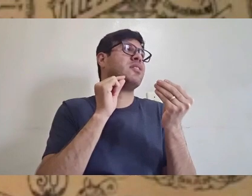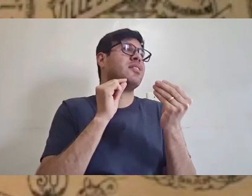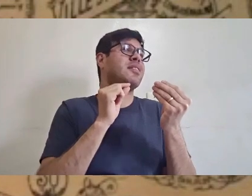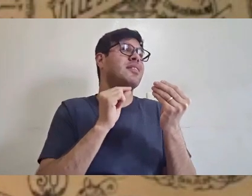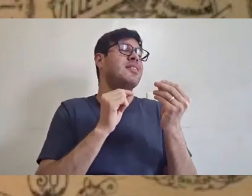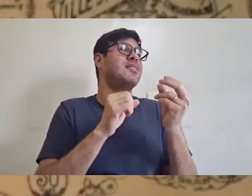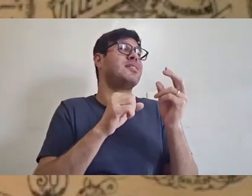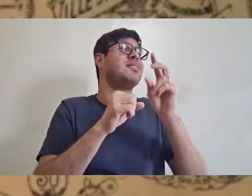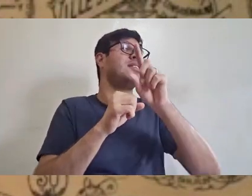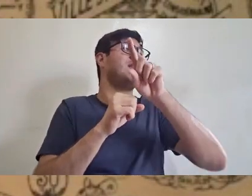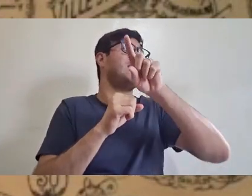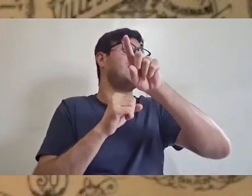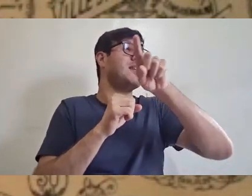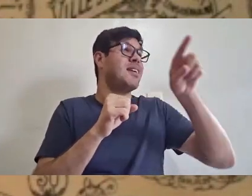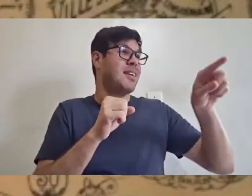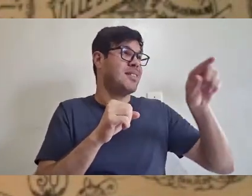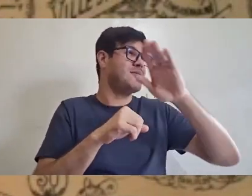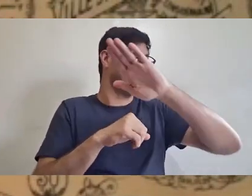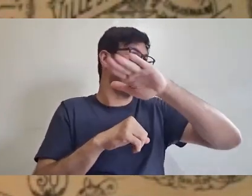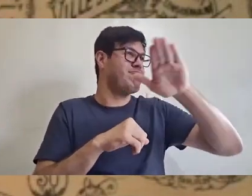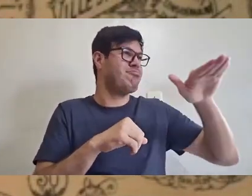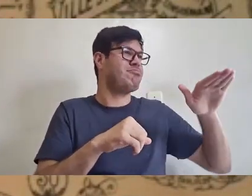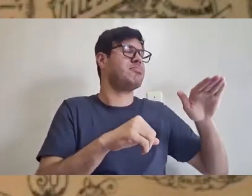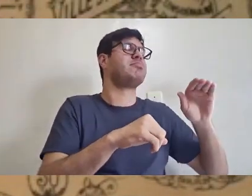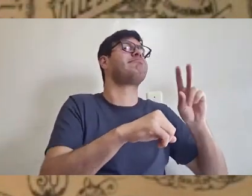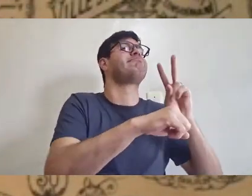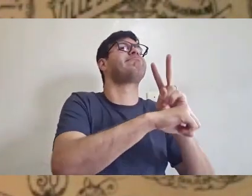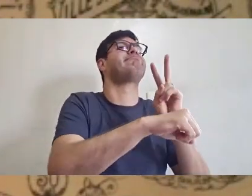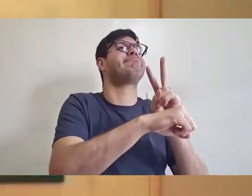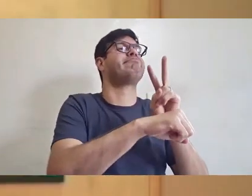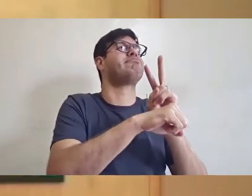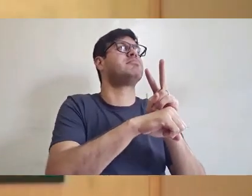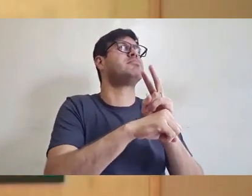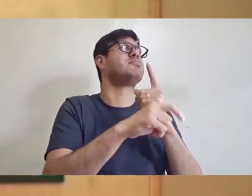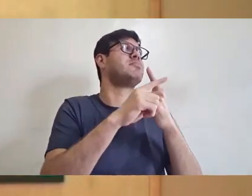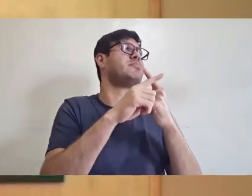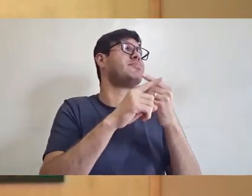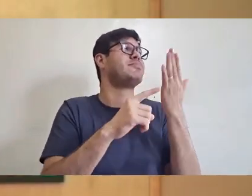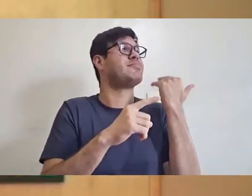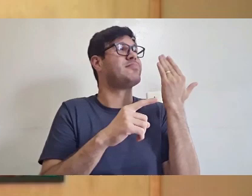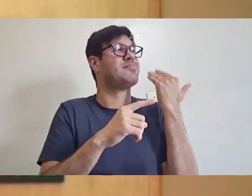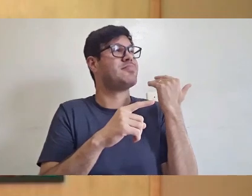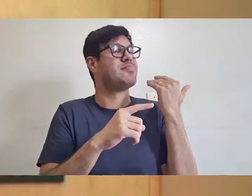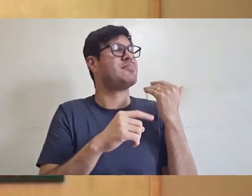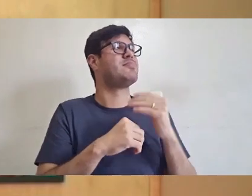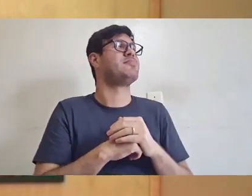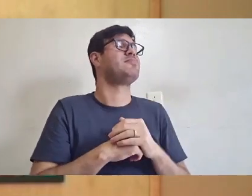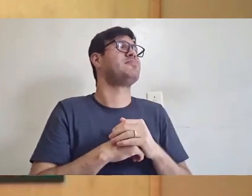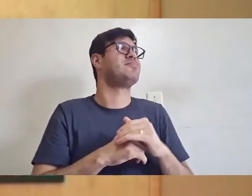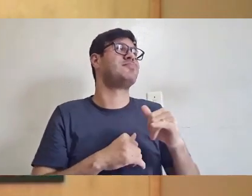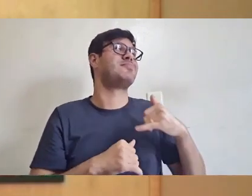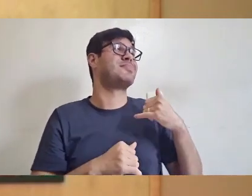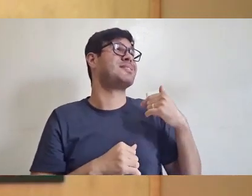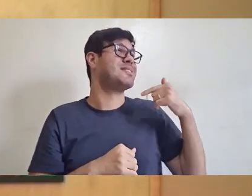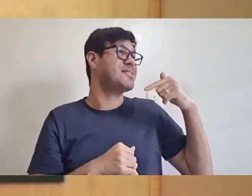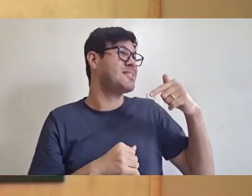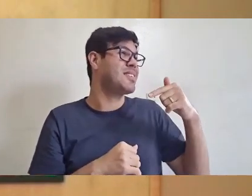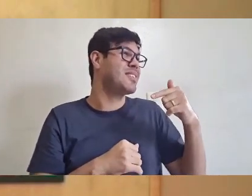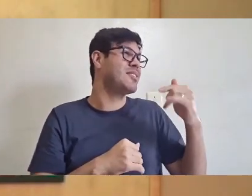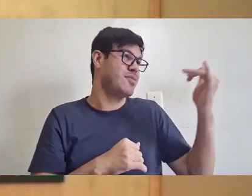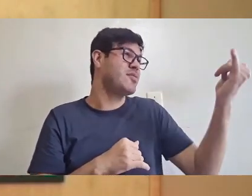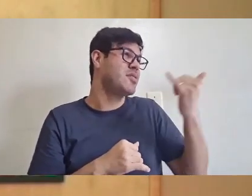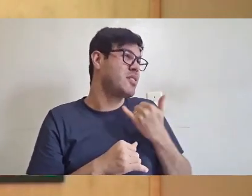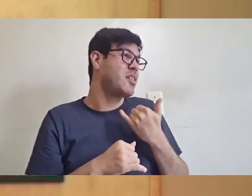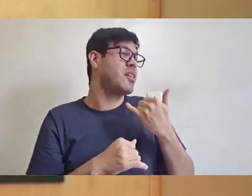as nossas crianças. Criança e pré-adolescente. Porque antigamente, você disse aí que aos 7 anos você já fazia alguma coisa